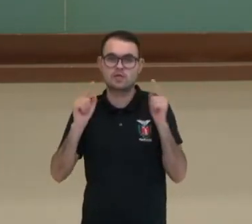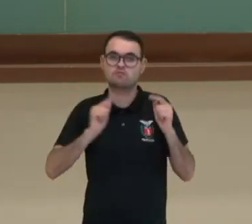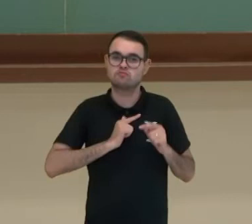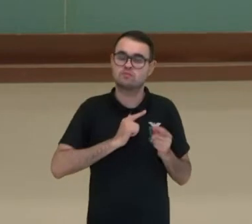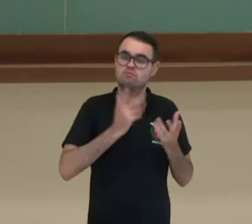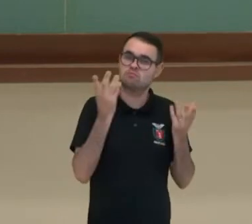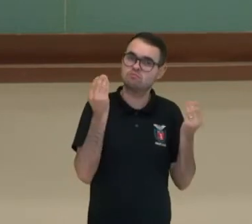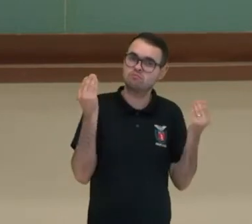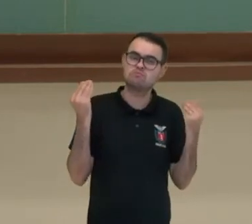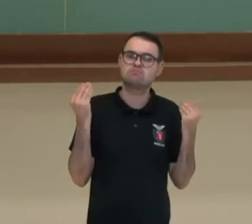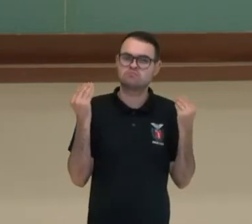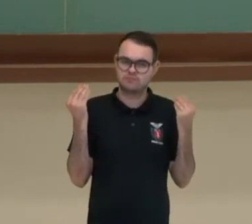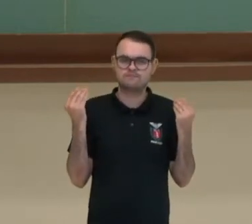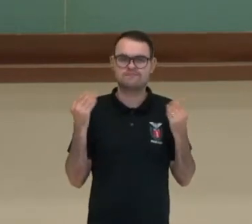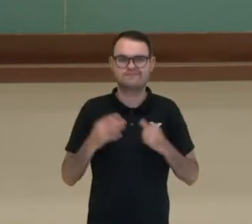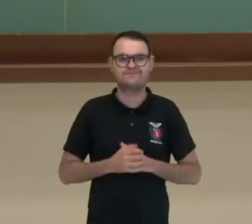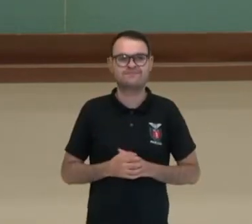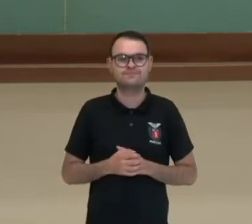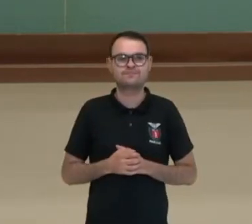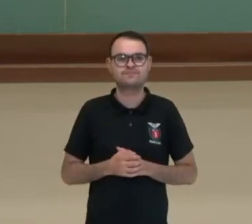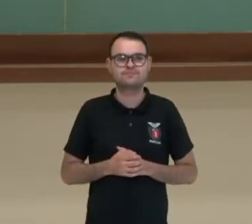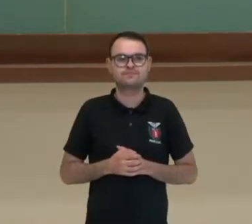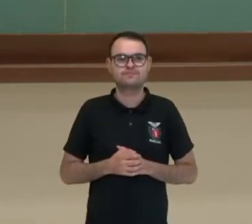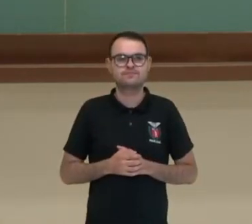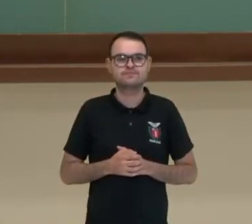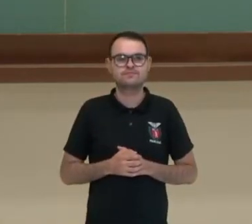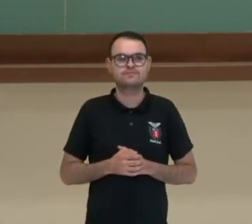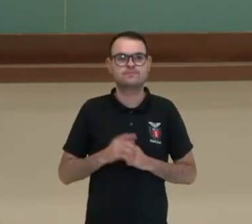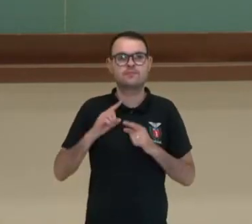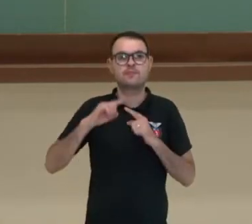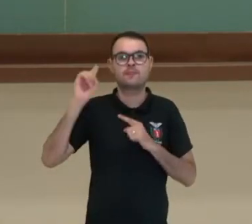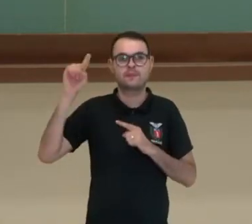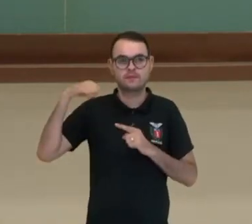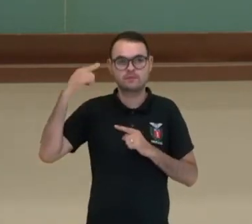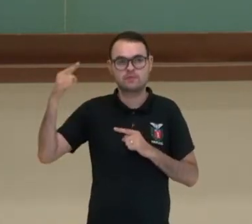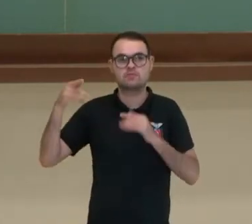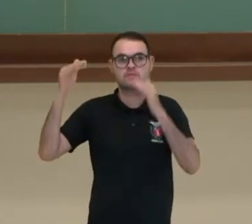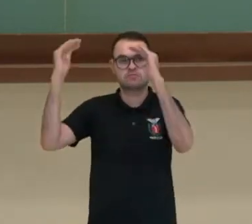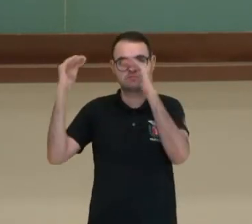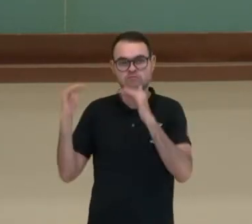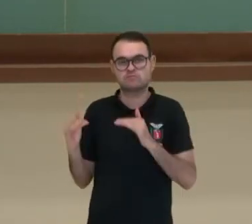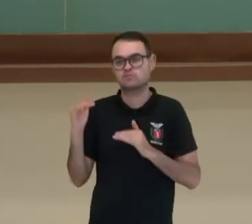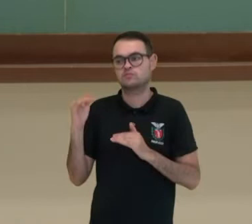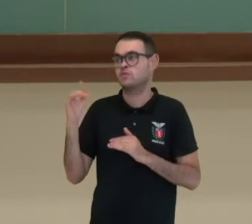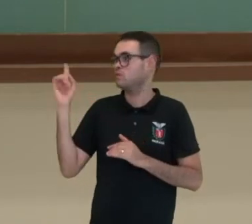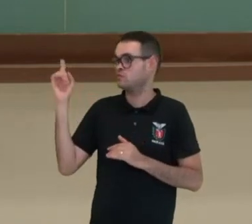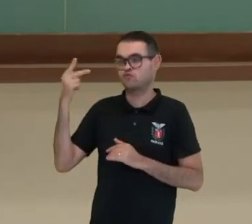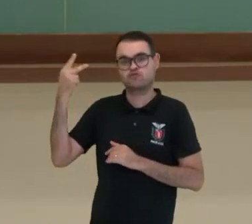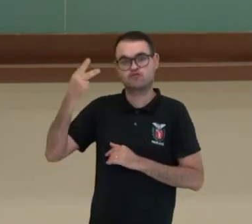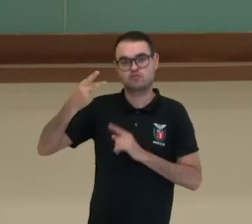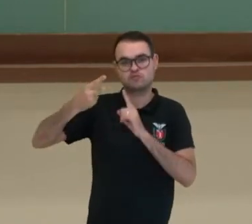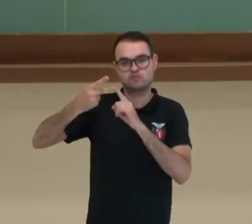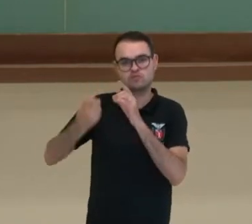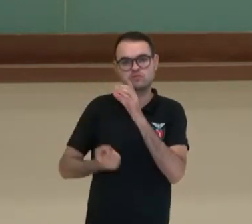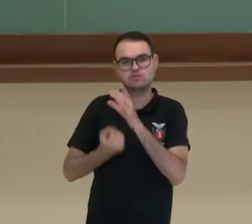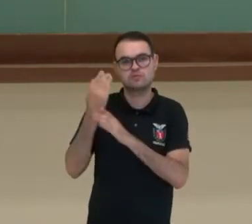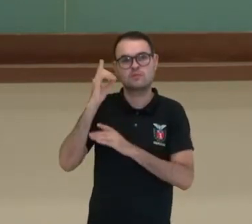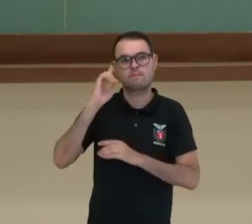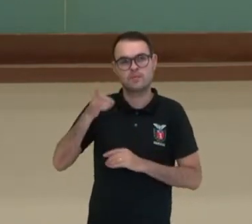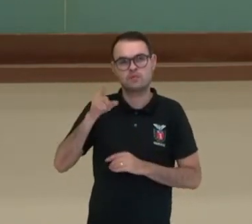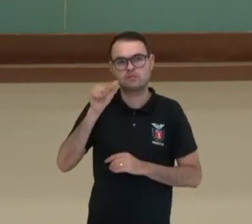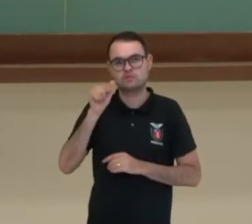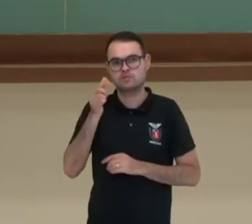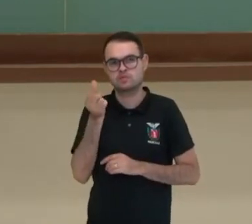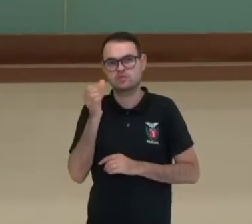grande quantidade. Né? E daí que vai levar à criação da lançadeira volante, que foi inventada em 1760